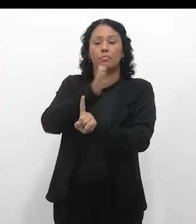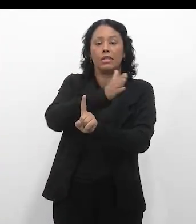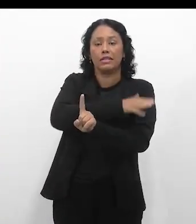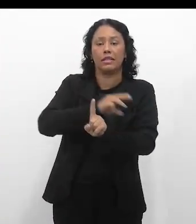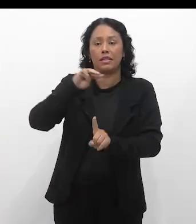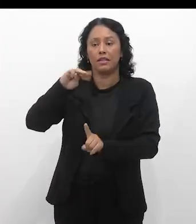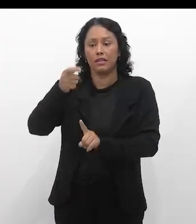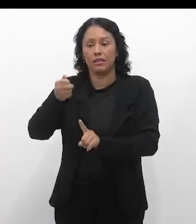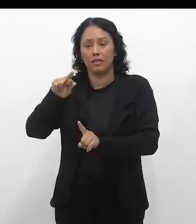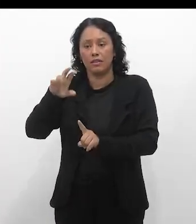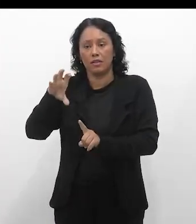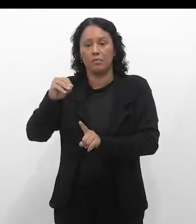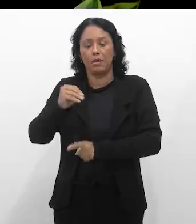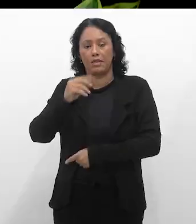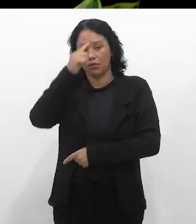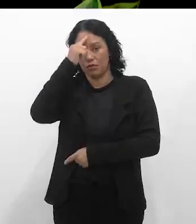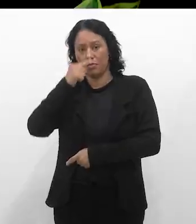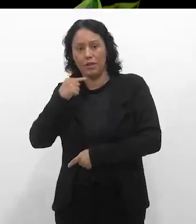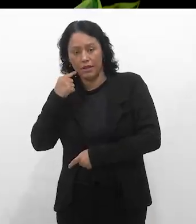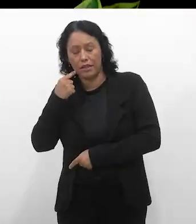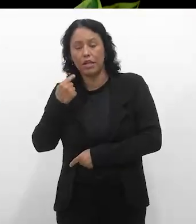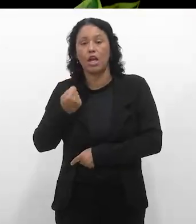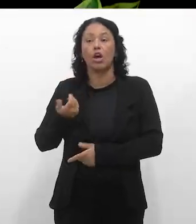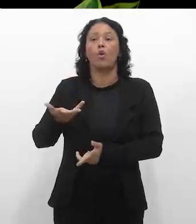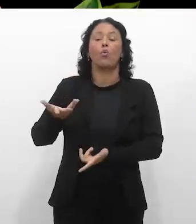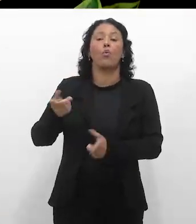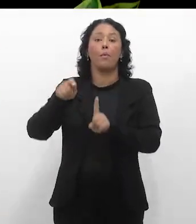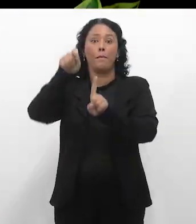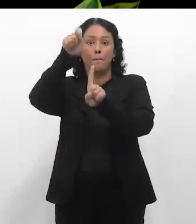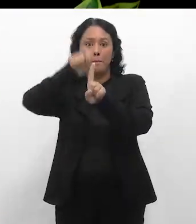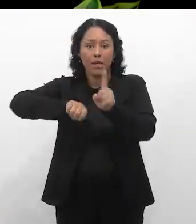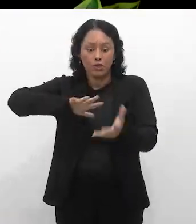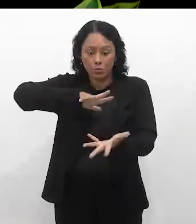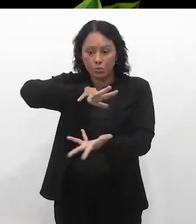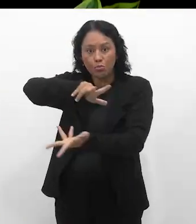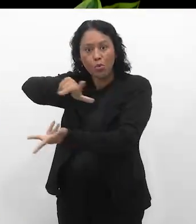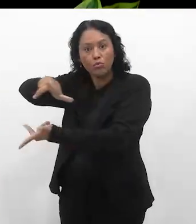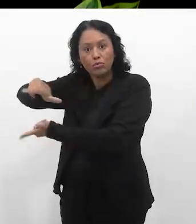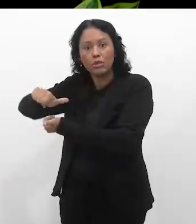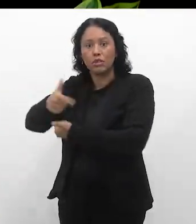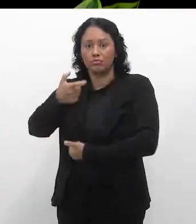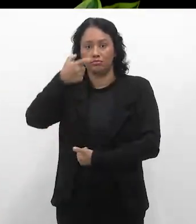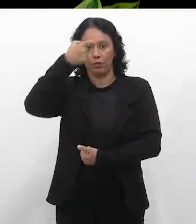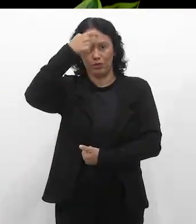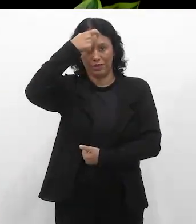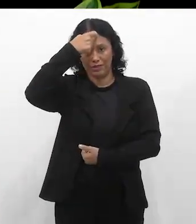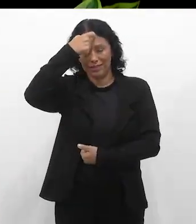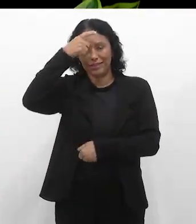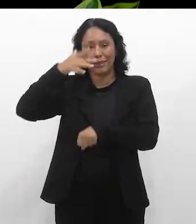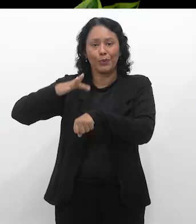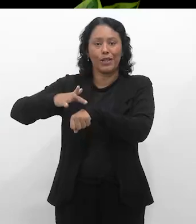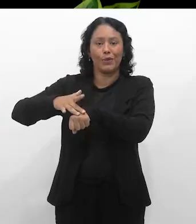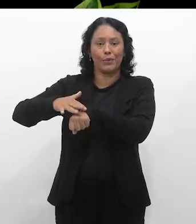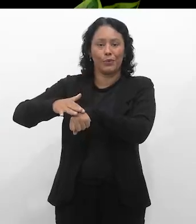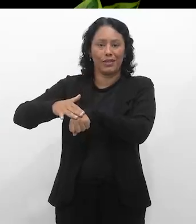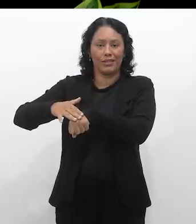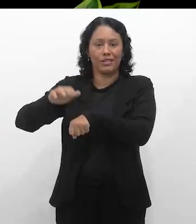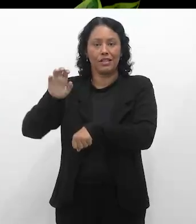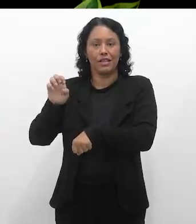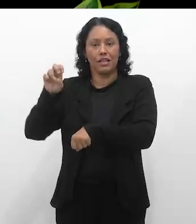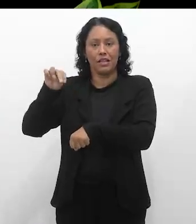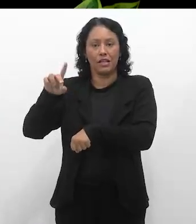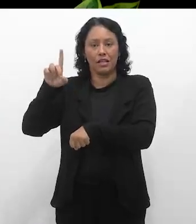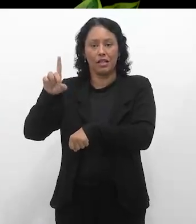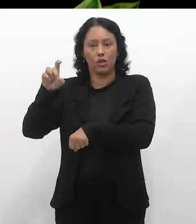Amarelo, né? Você vê, um mês mundial de conscientização dessa doença,